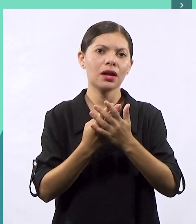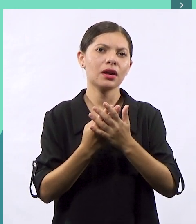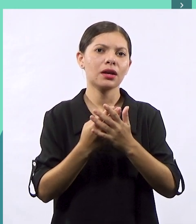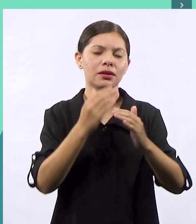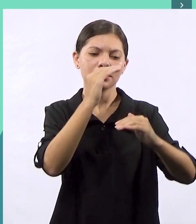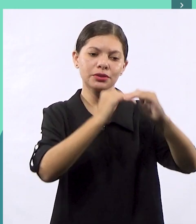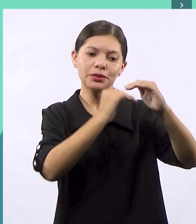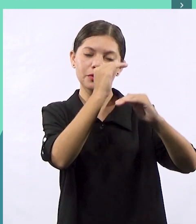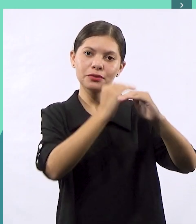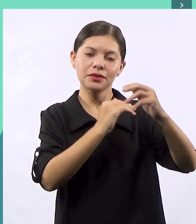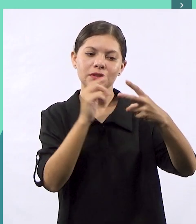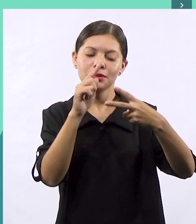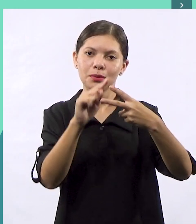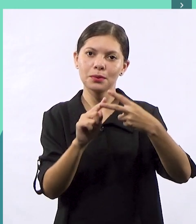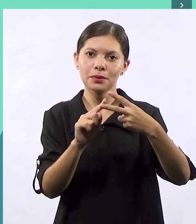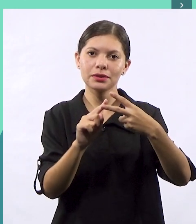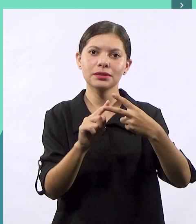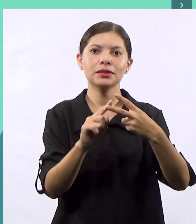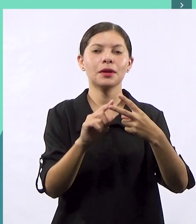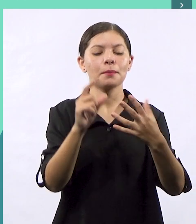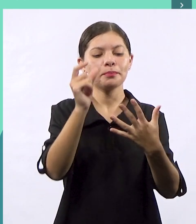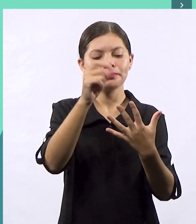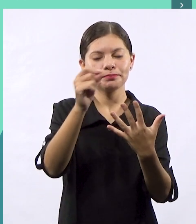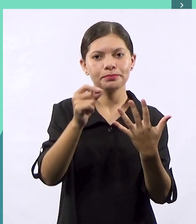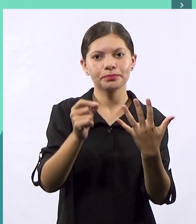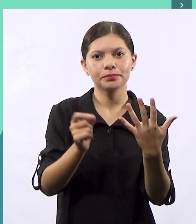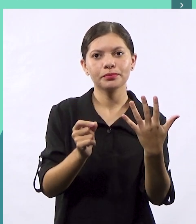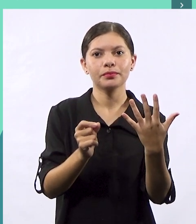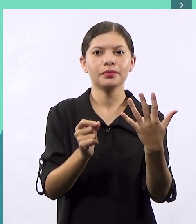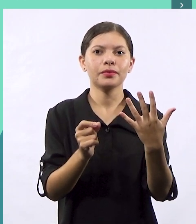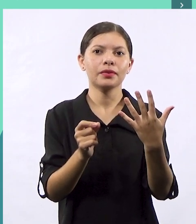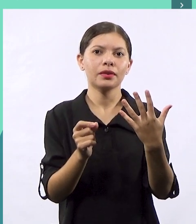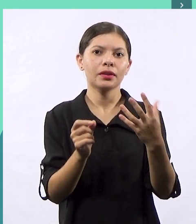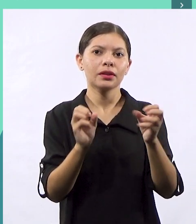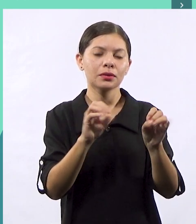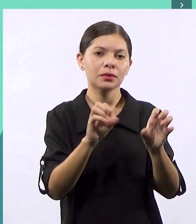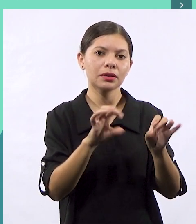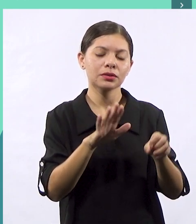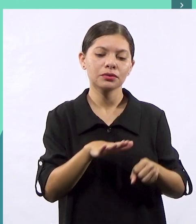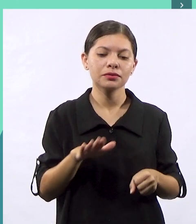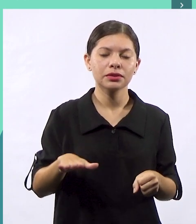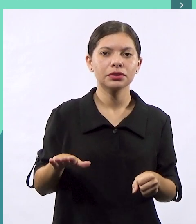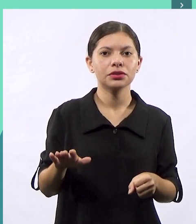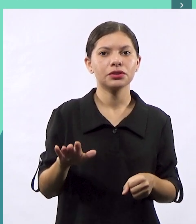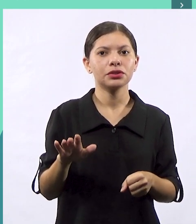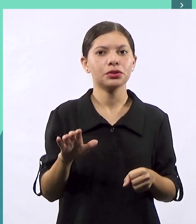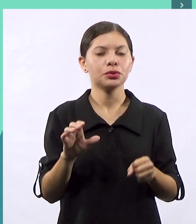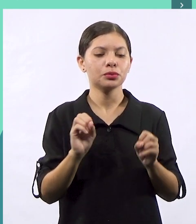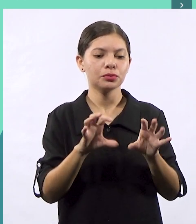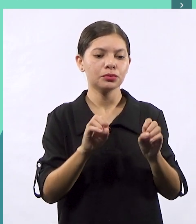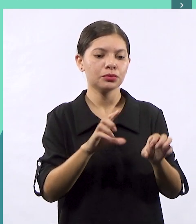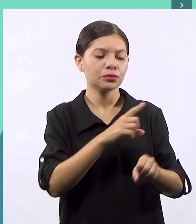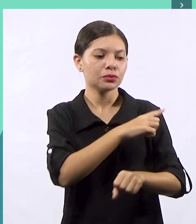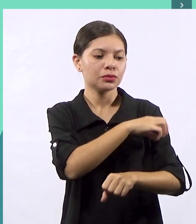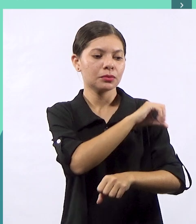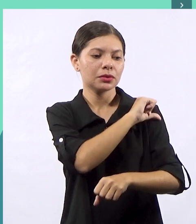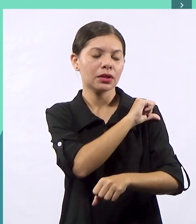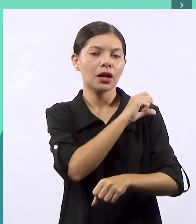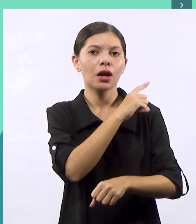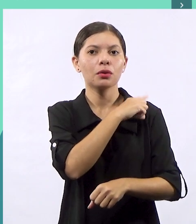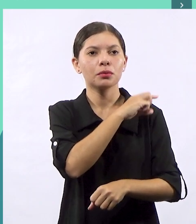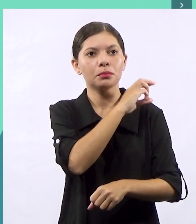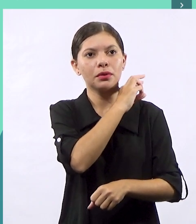educação básica e educação superior. Eu tenho as etapas, educação infantil, ensino fundamental e ensino